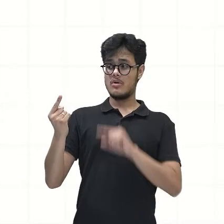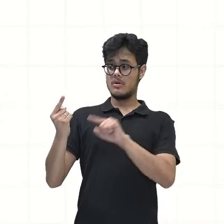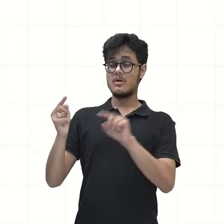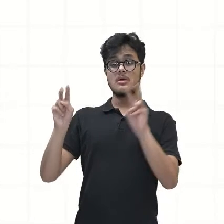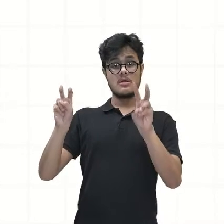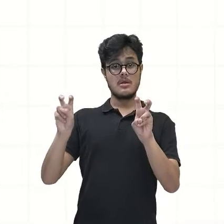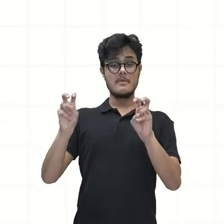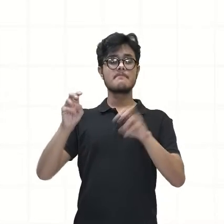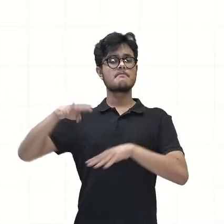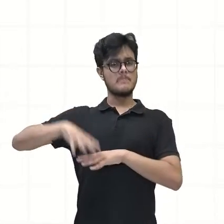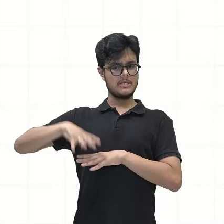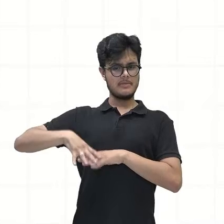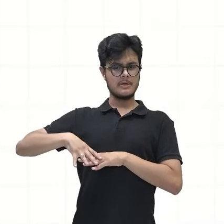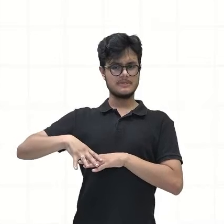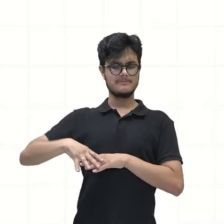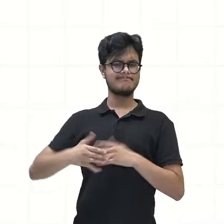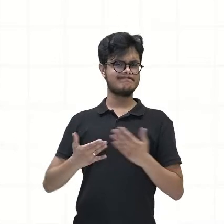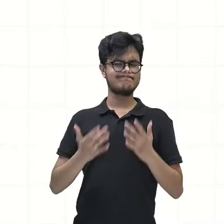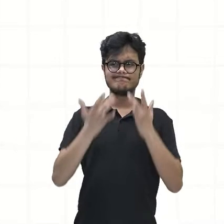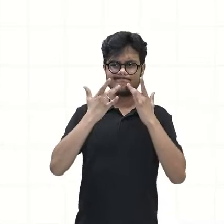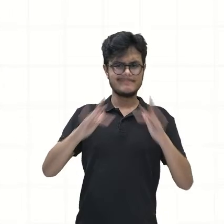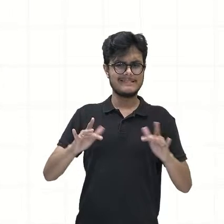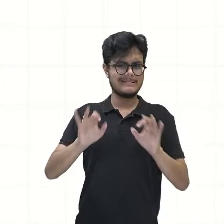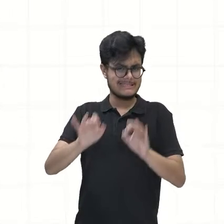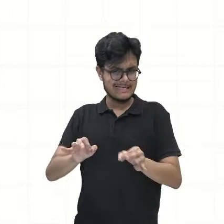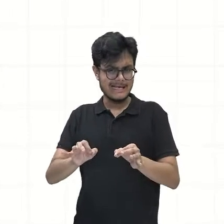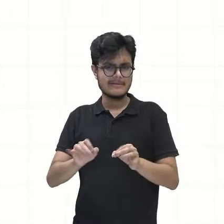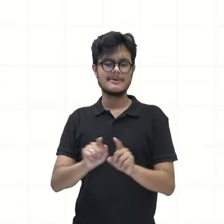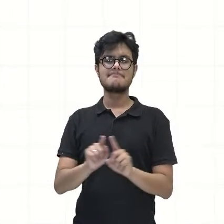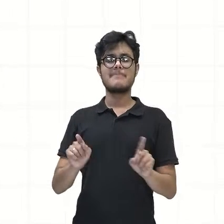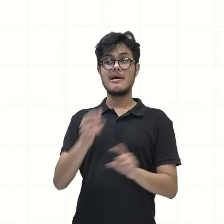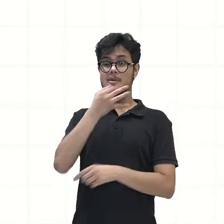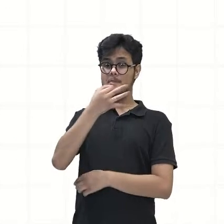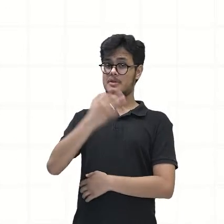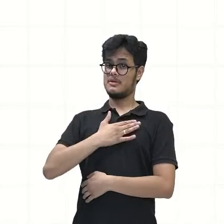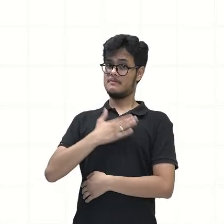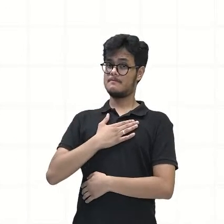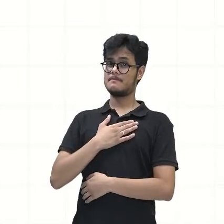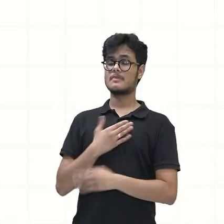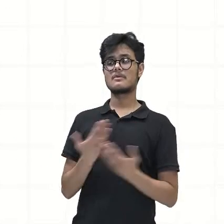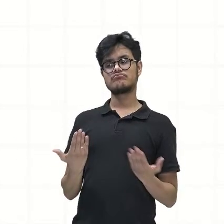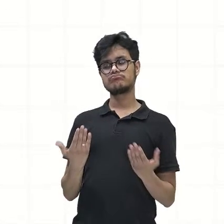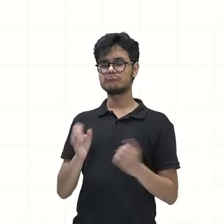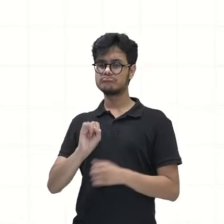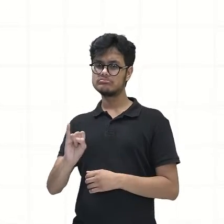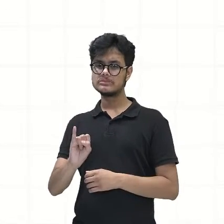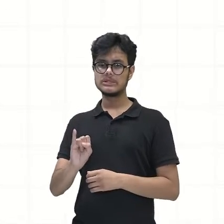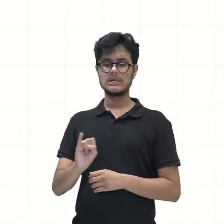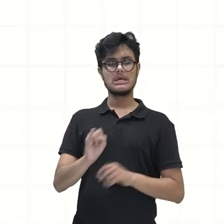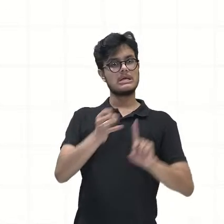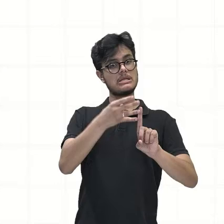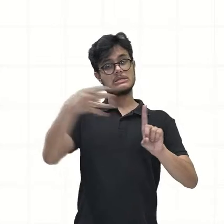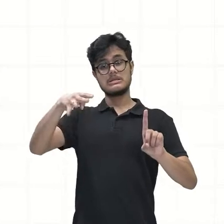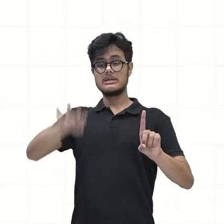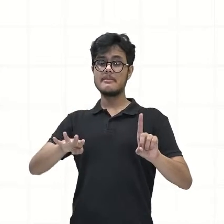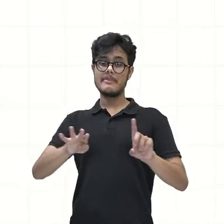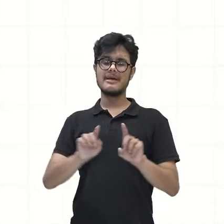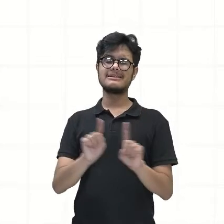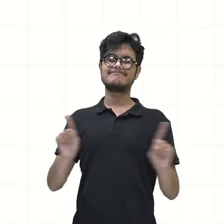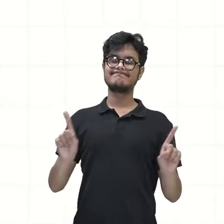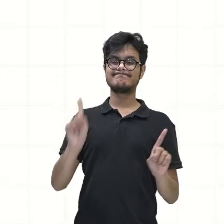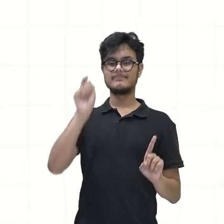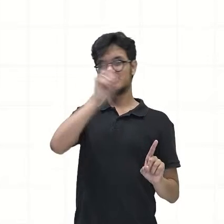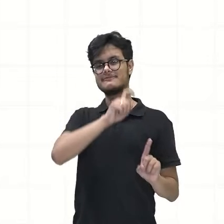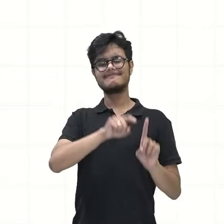Tudo bem? Mas eu só consigo afirmar isso por quê? Por conta da tabela. Se eu não tivesse a tabela, a leitura do gráfico seria